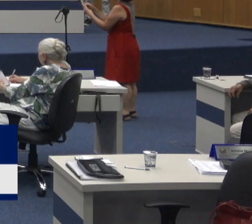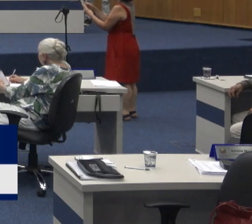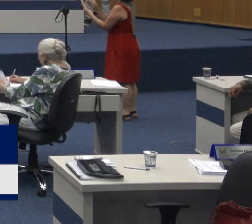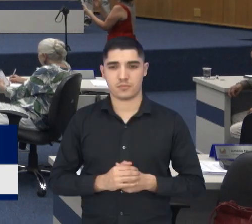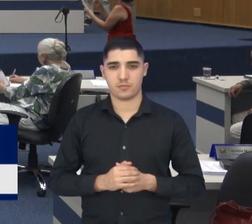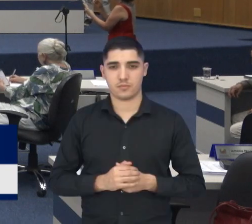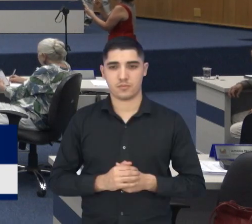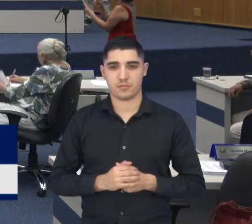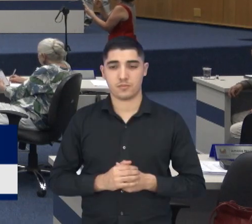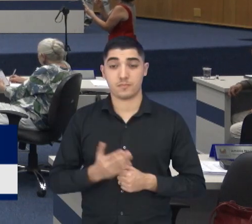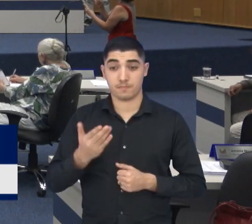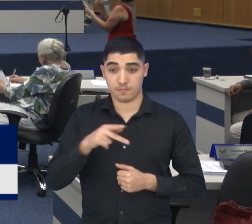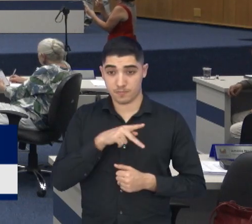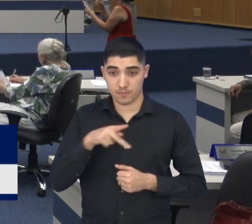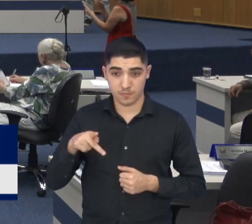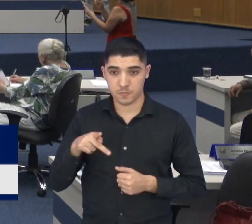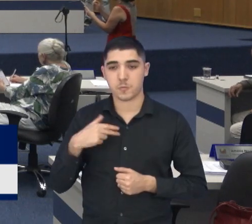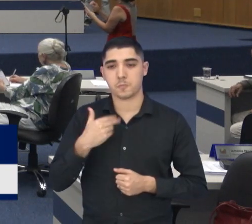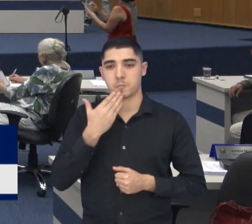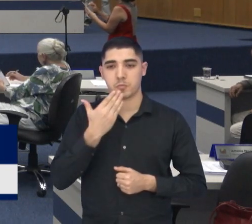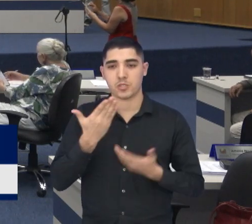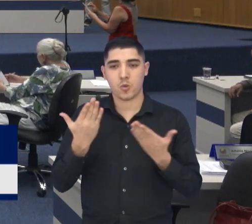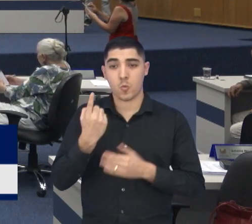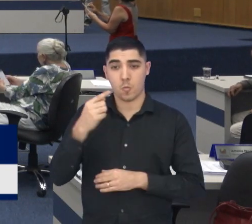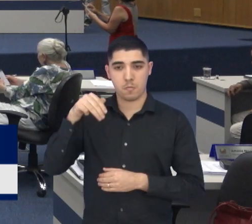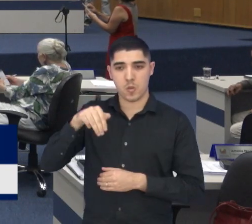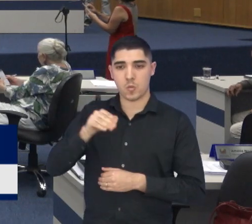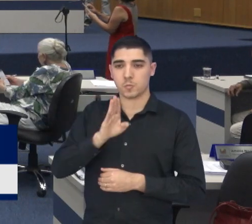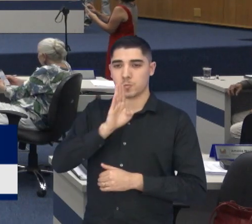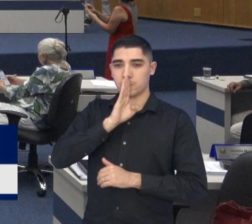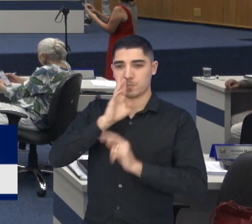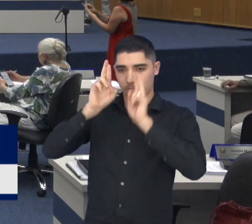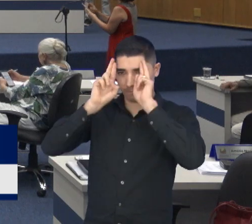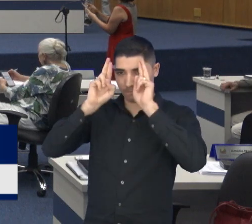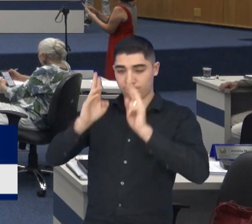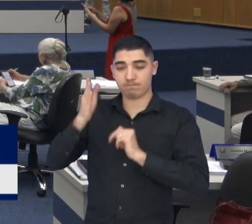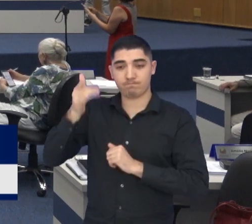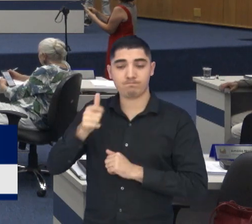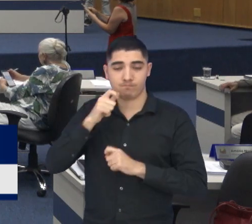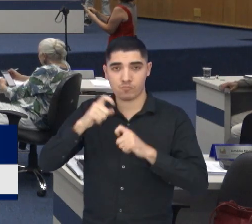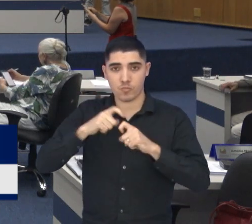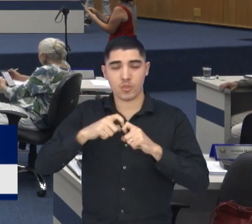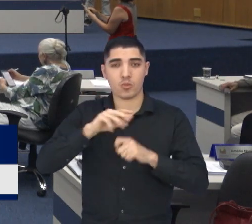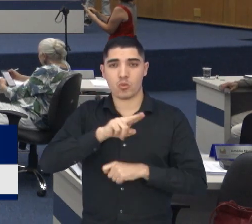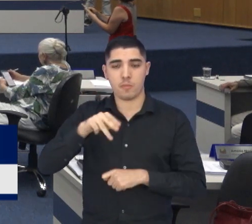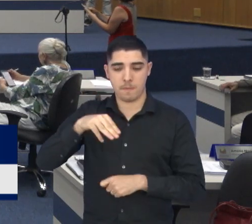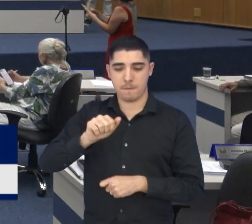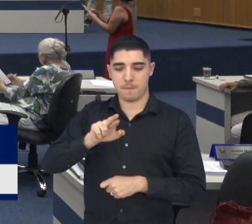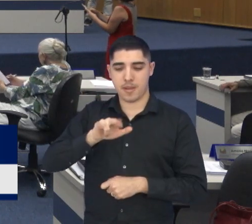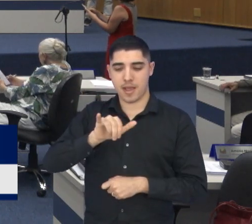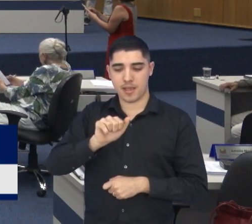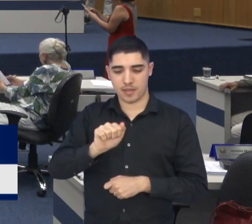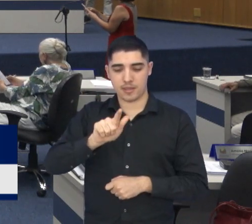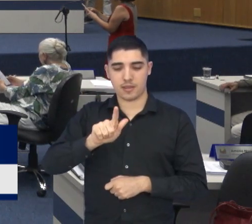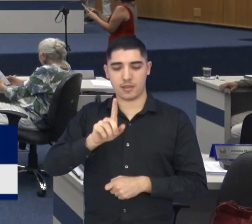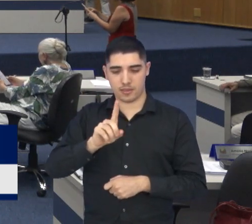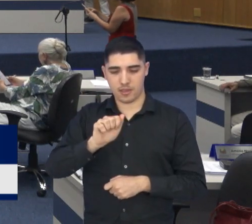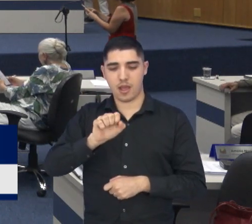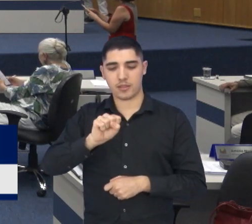Senhor presidente, gostaria aqui de pedir um minuto de silêncio para a doutora Maria das Graças Freitas,